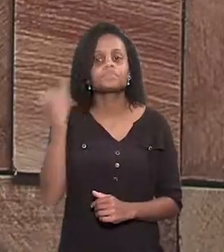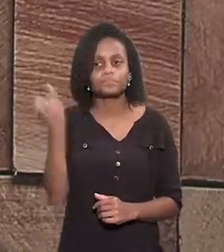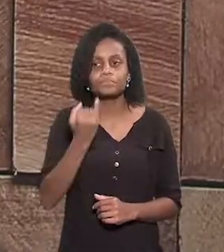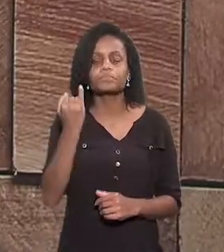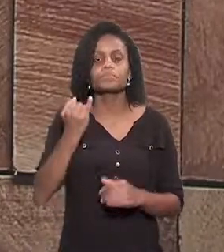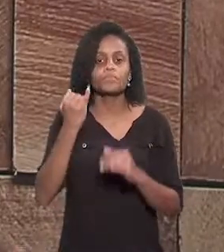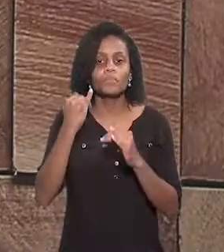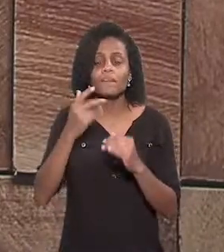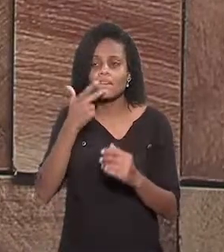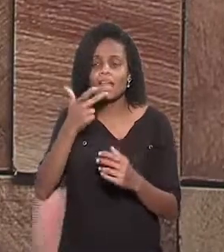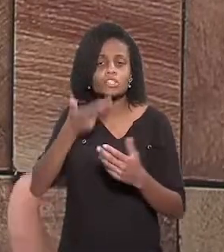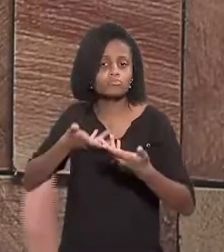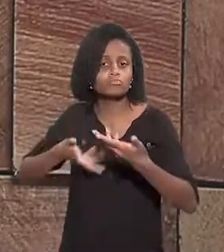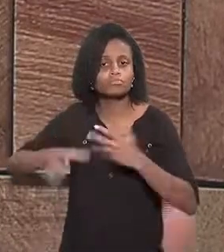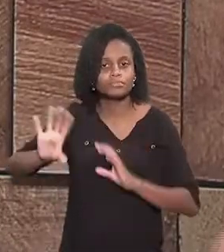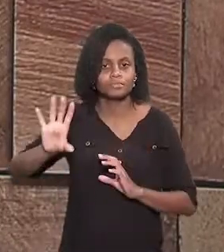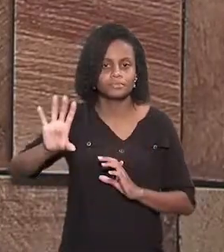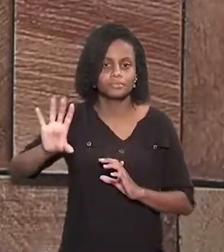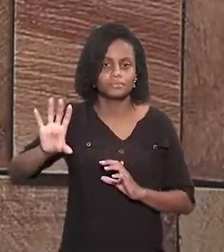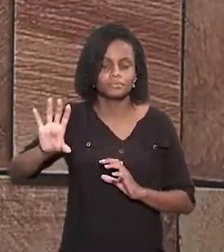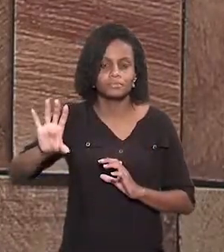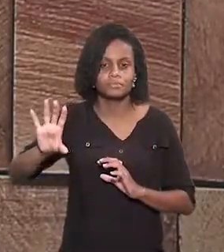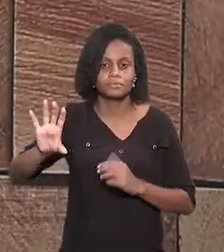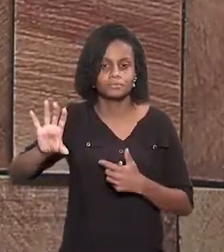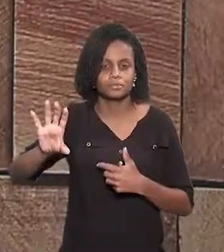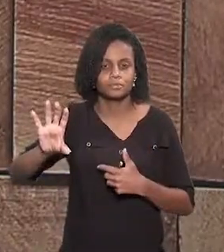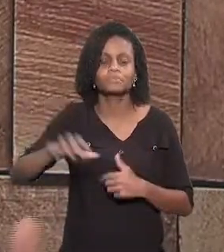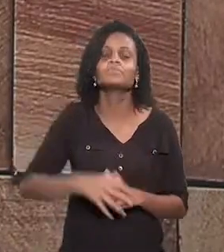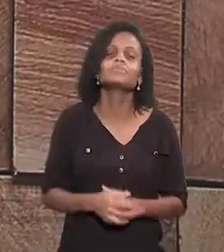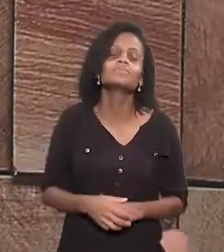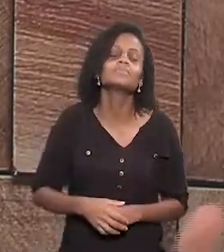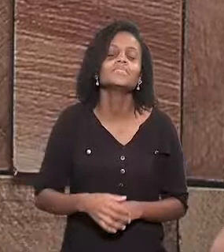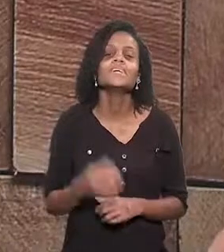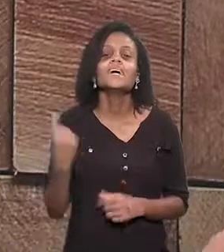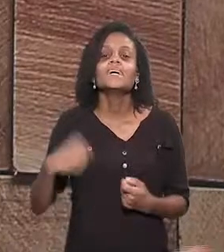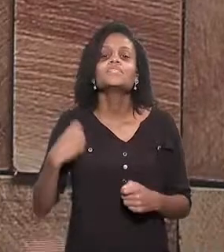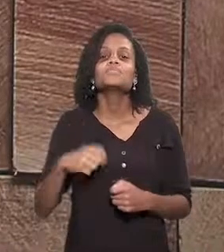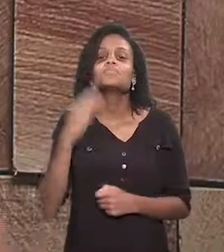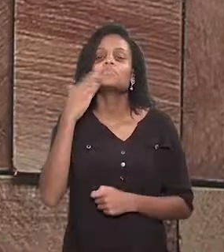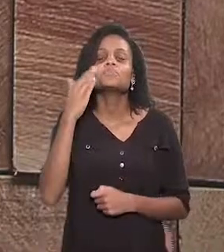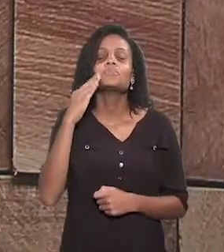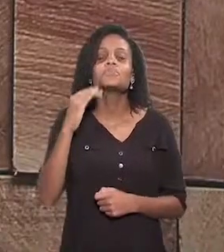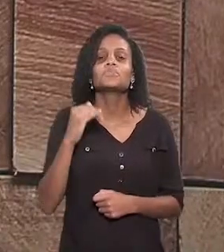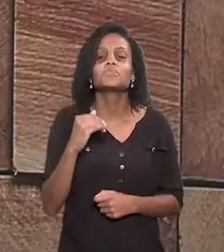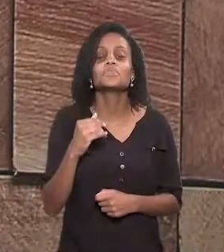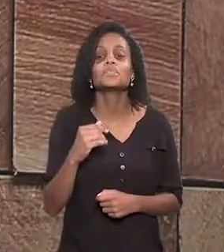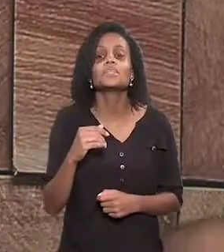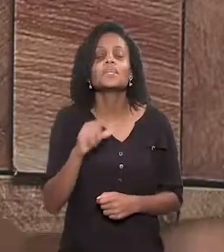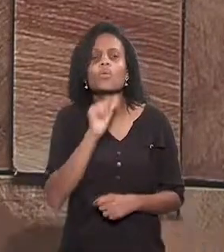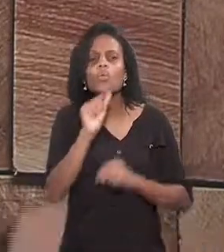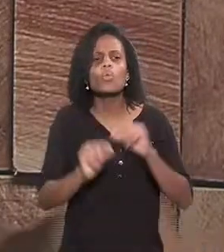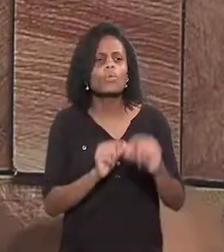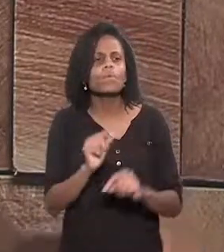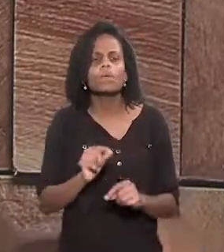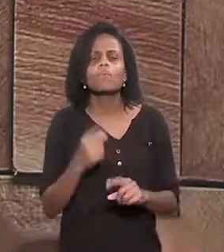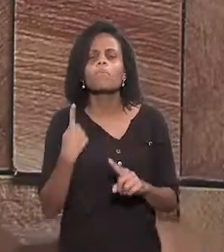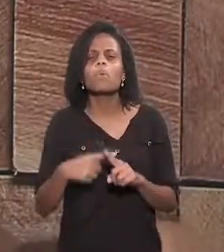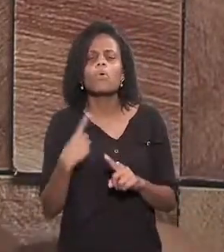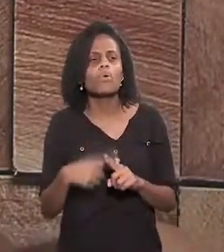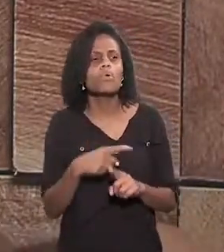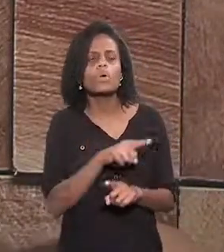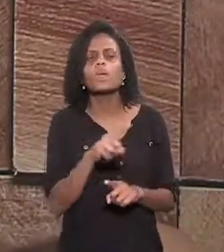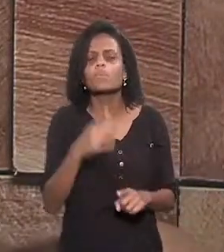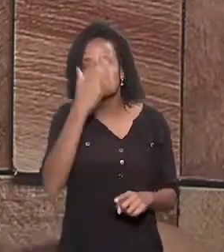né? Eu acho que a gente precisa falar mais de empatia, a gente tem que se colocar no lugar do outro, a gente tem que tentar entender qual é a situação que